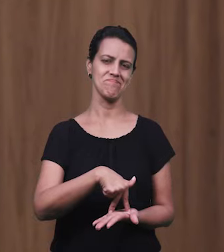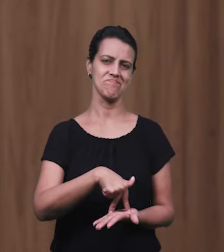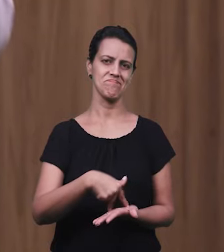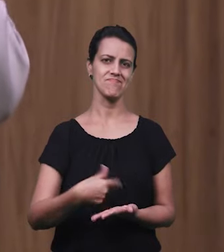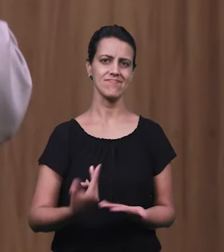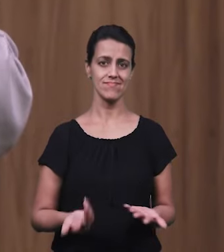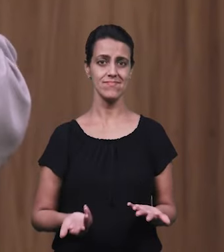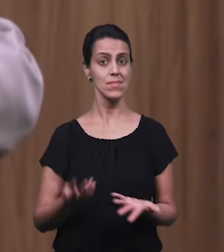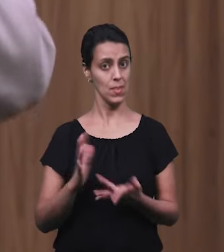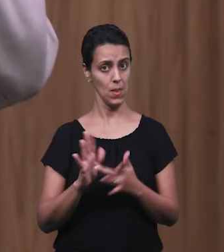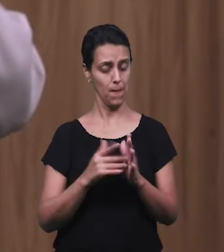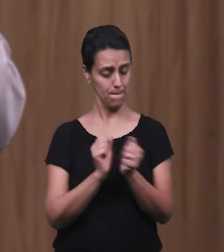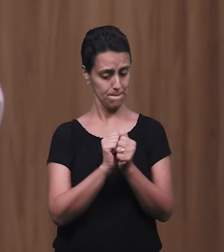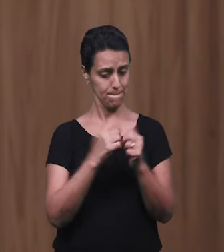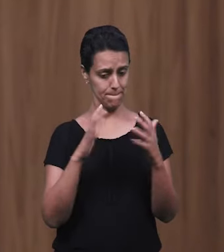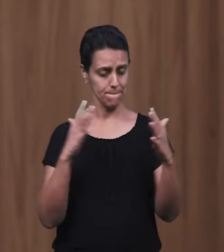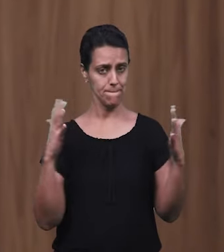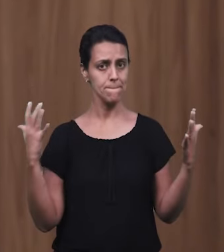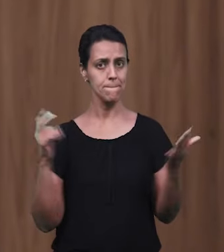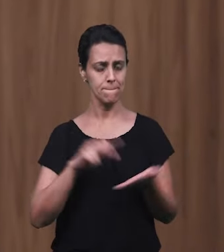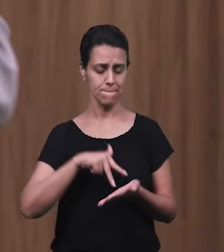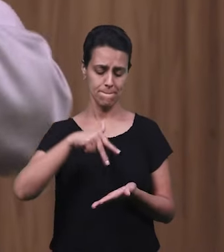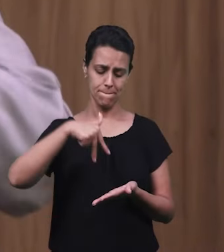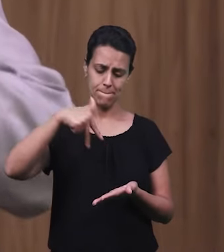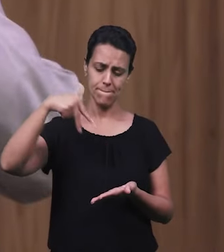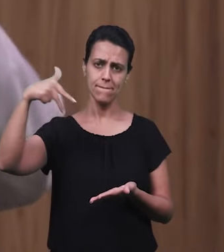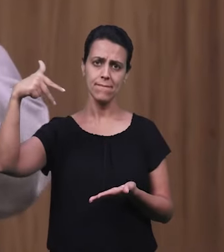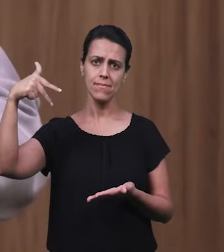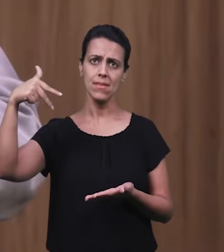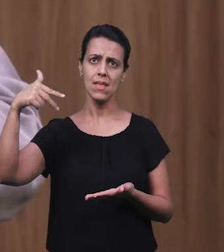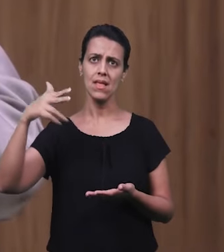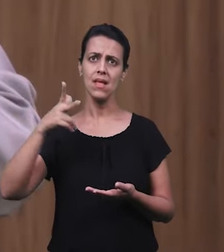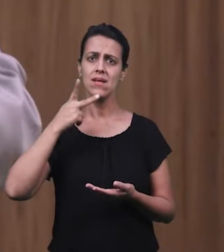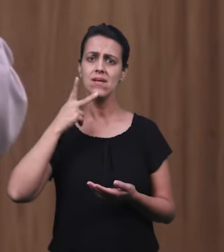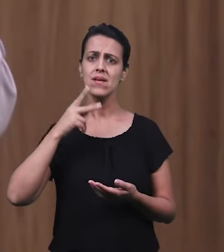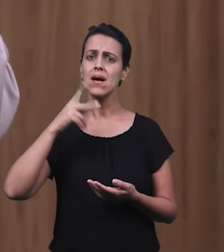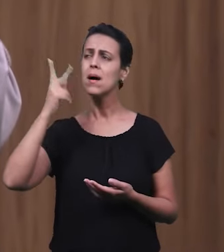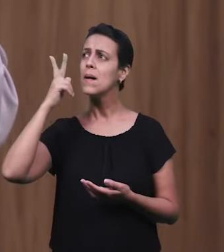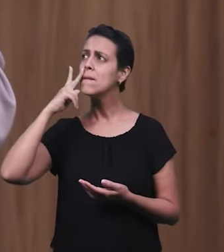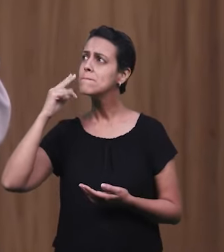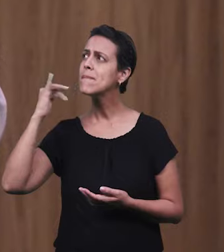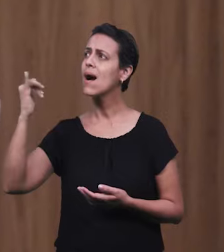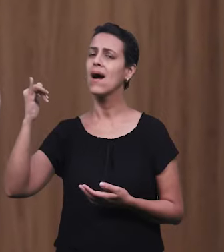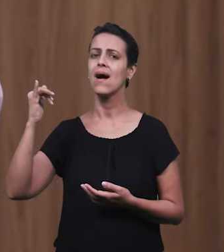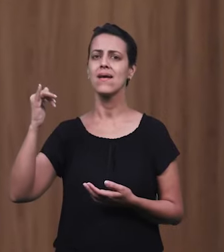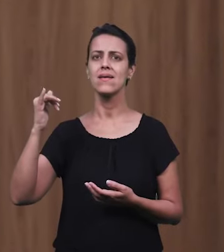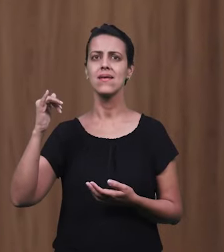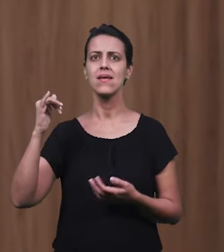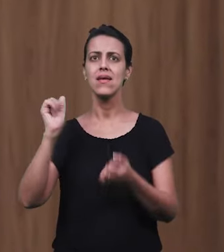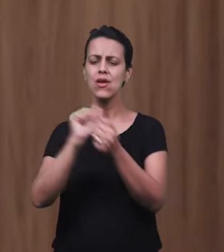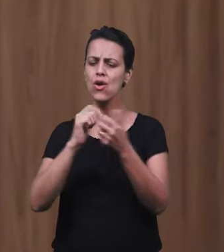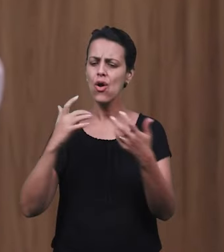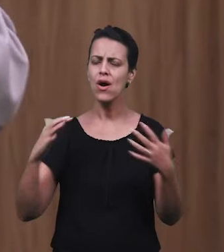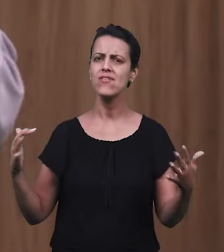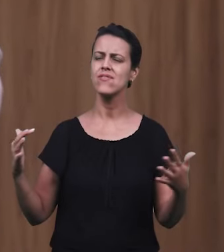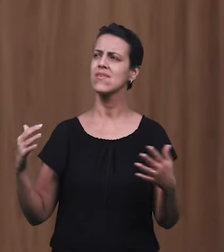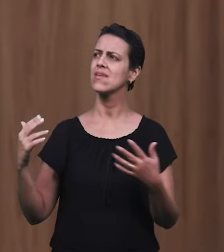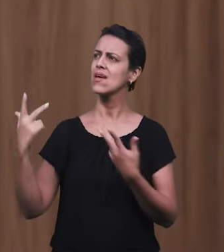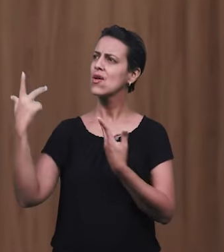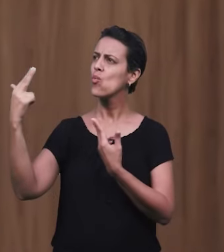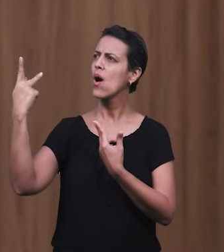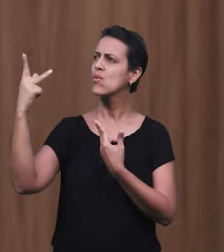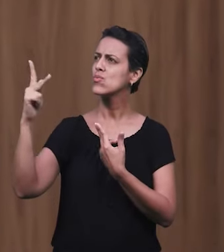Então, Jesus foi glorificado e diz assim, Pai, glorifica-me com a glória que tu